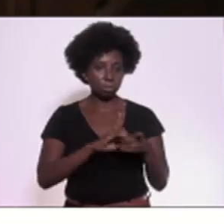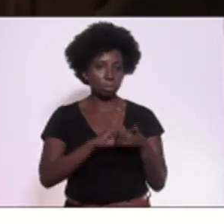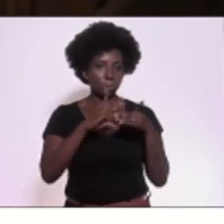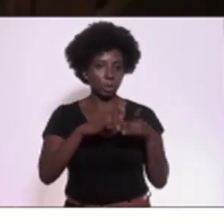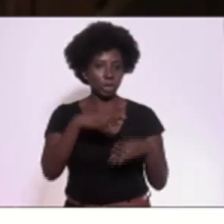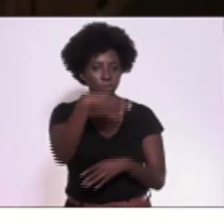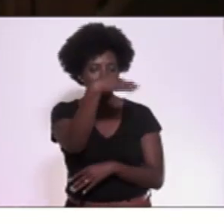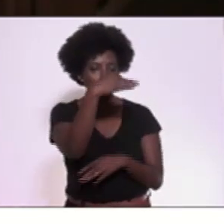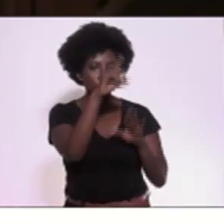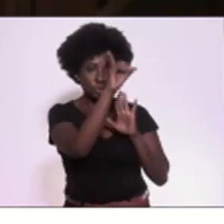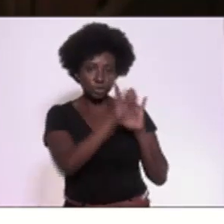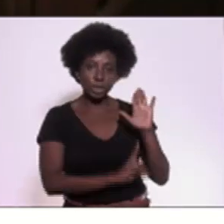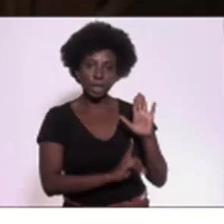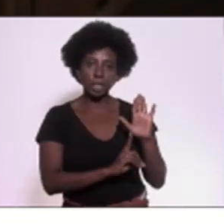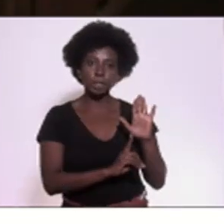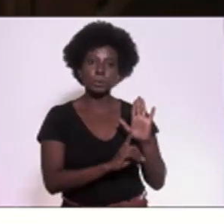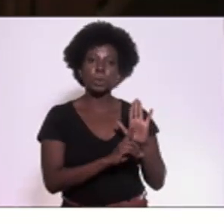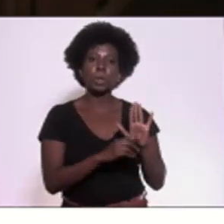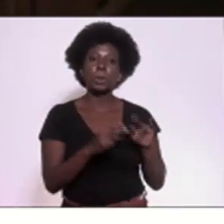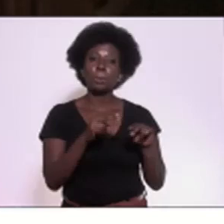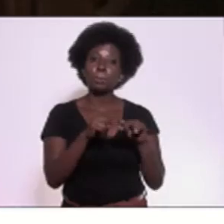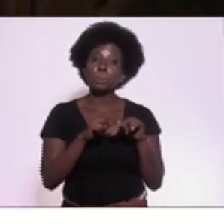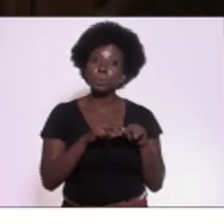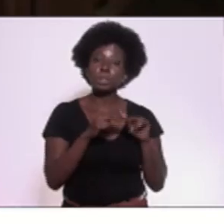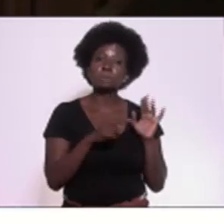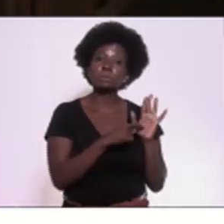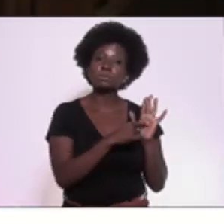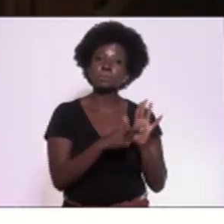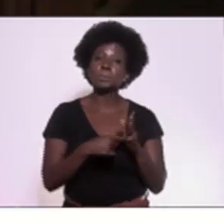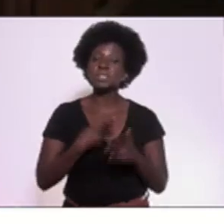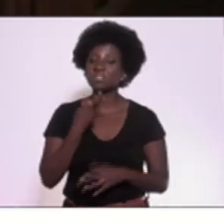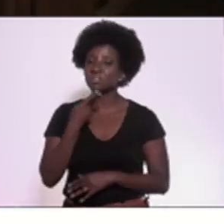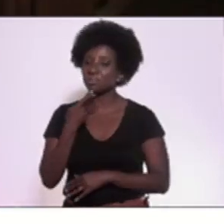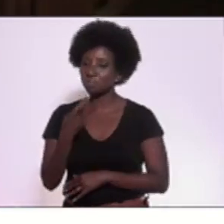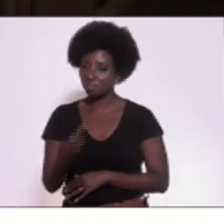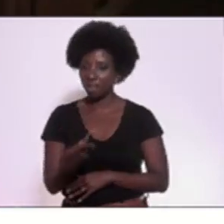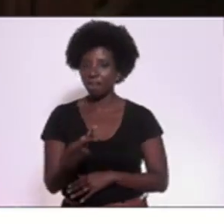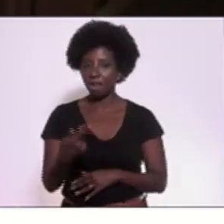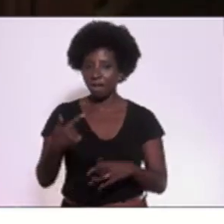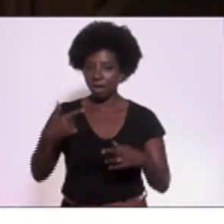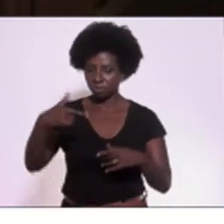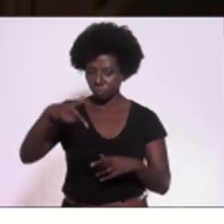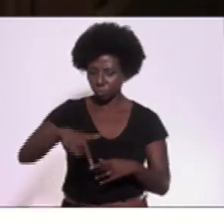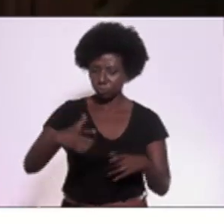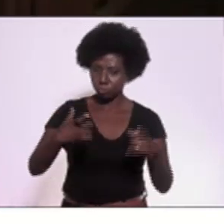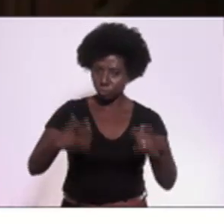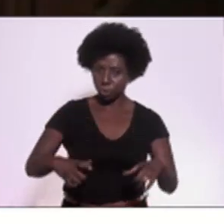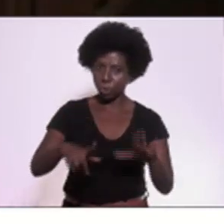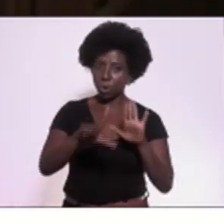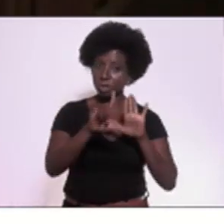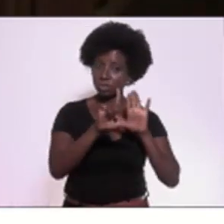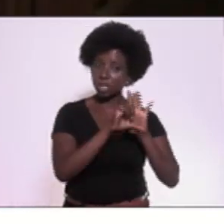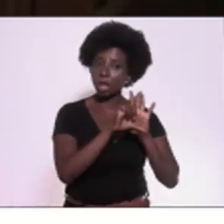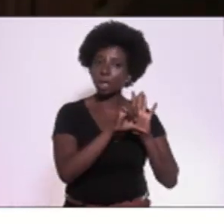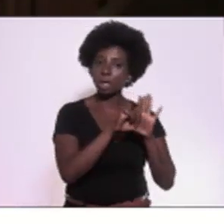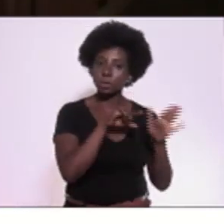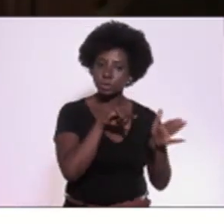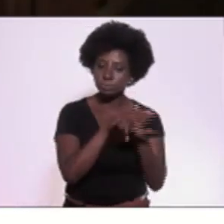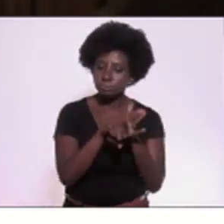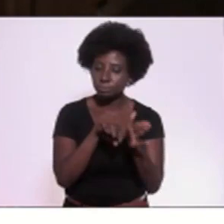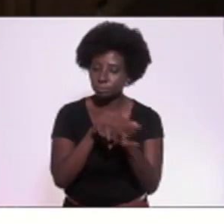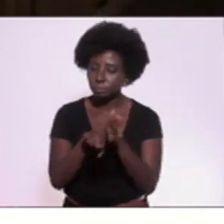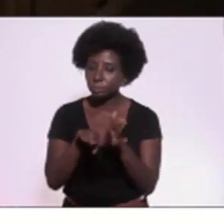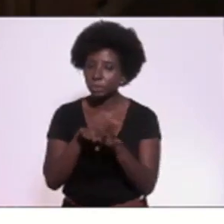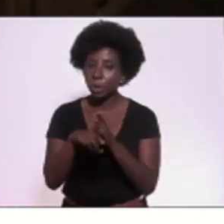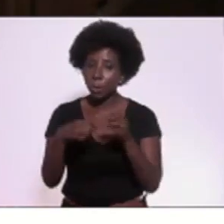poderia deixar de fazer esse registro aqui nessa Casa de Leis, nessa casa onde fiscalizamos o Poder